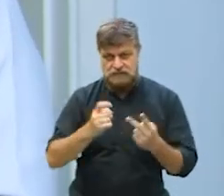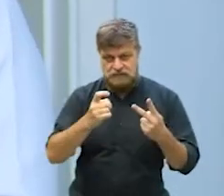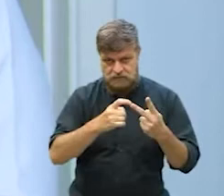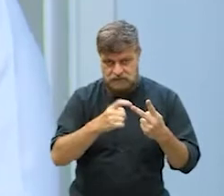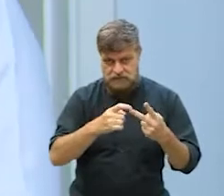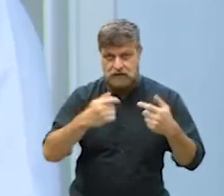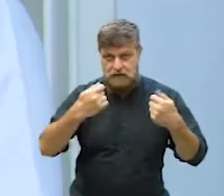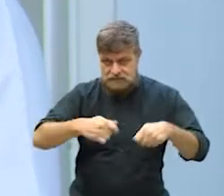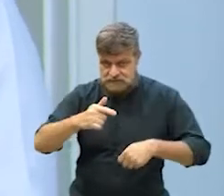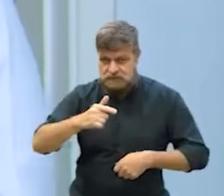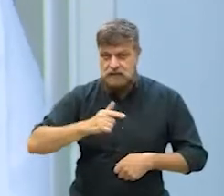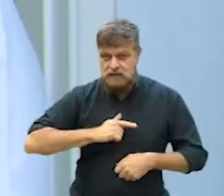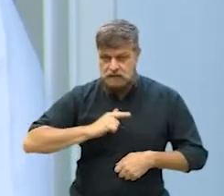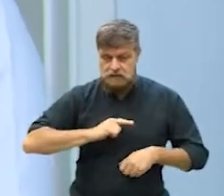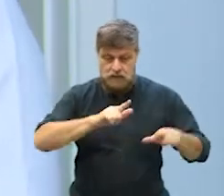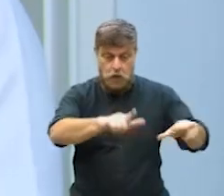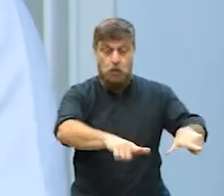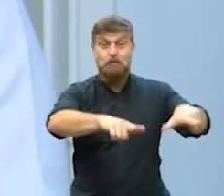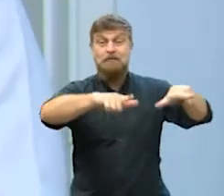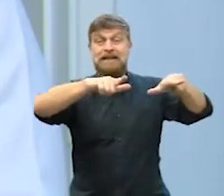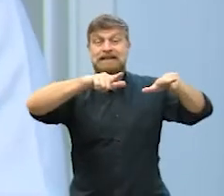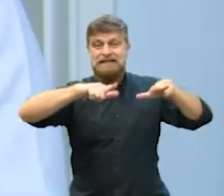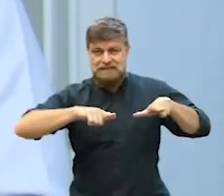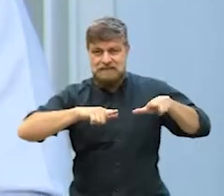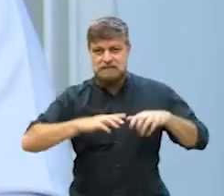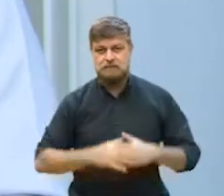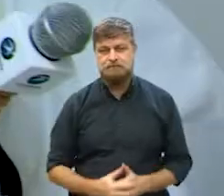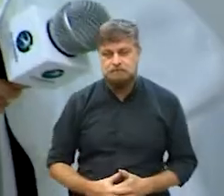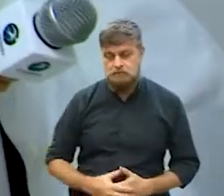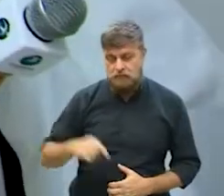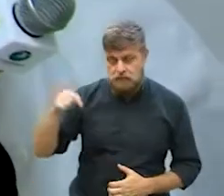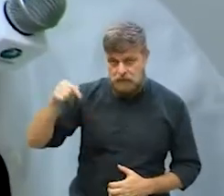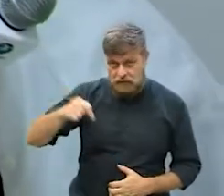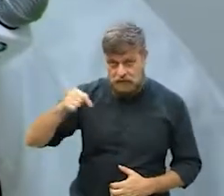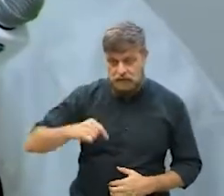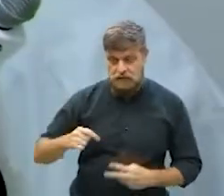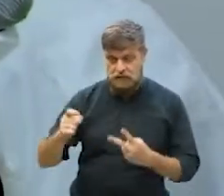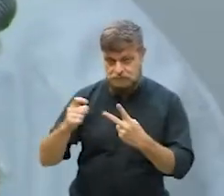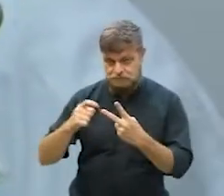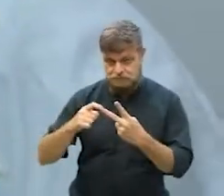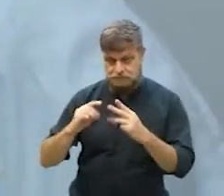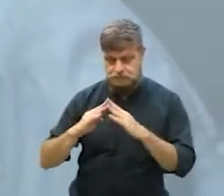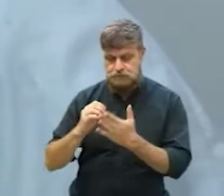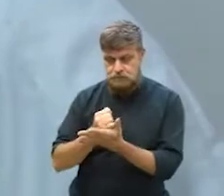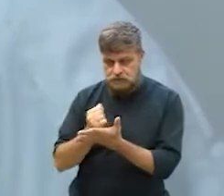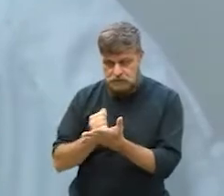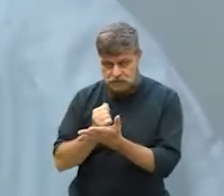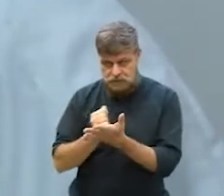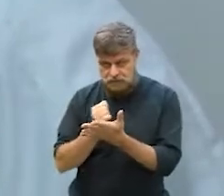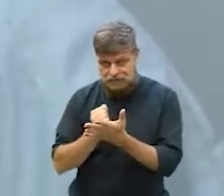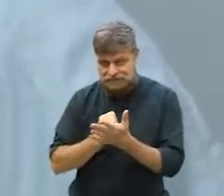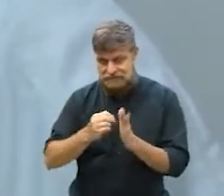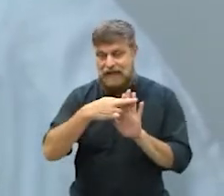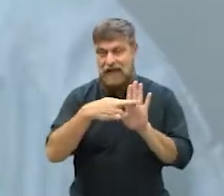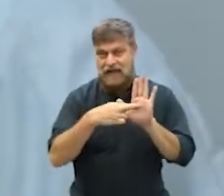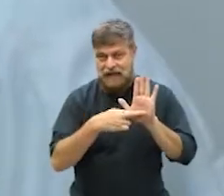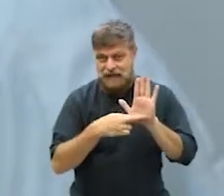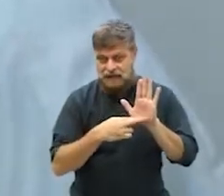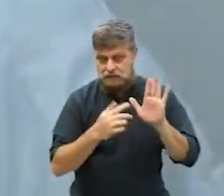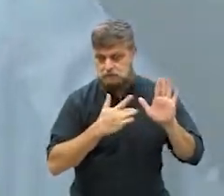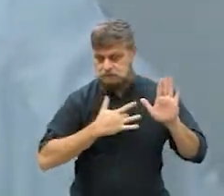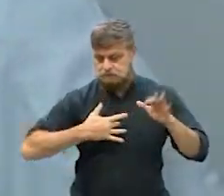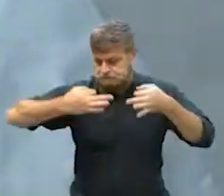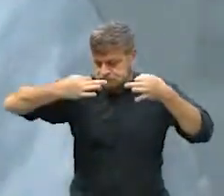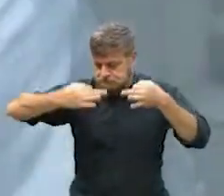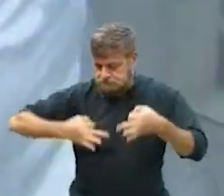veterinárias precisam ter, ou que vendem produtos veterinários, precisa ter a licença do MAPA. Na farmácia voltada para os pets, o protocolo de higiene também